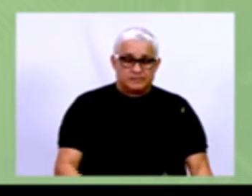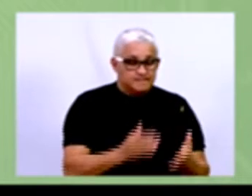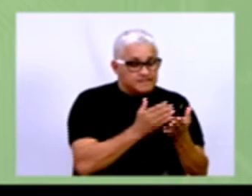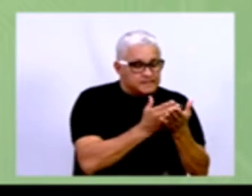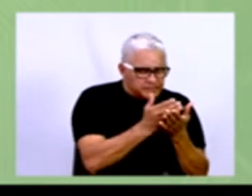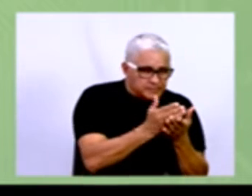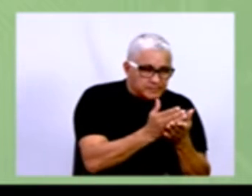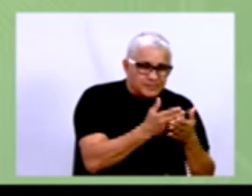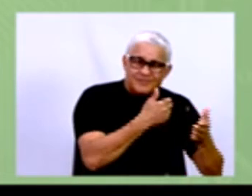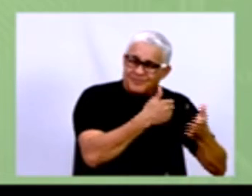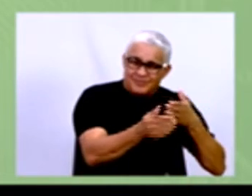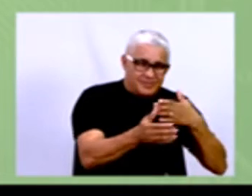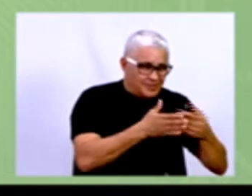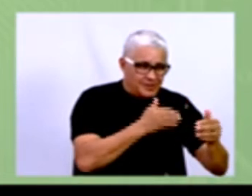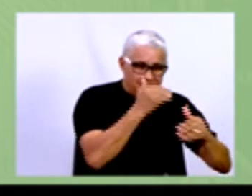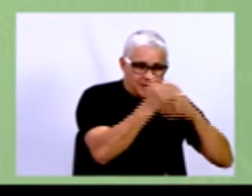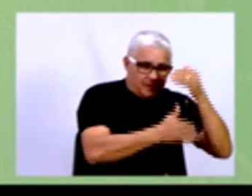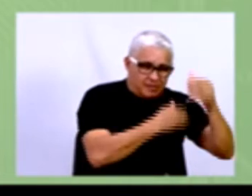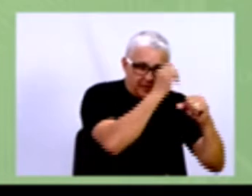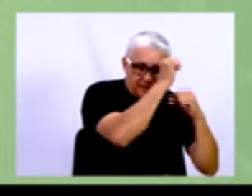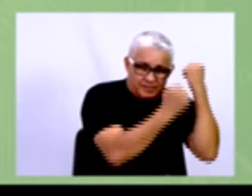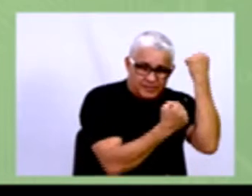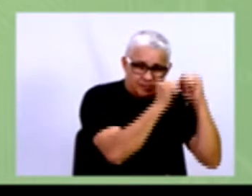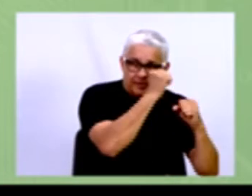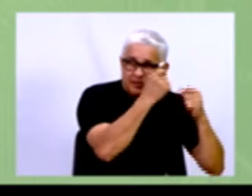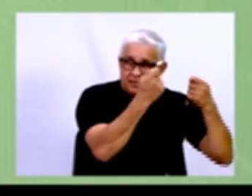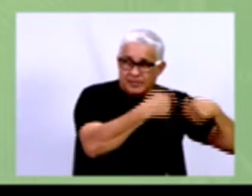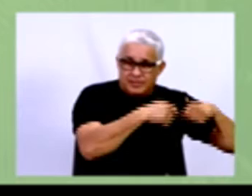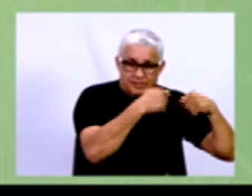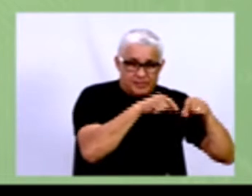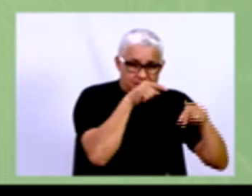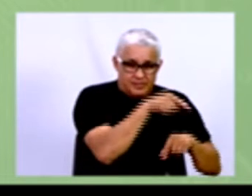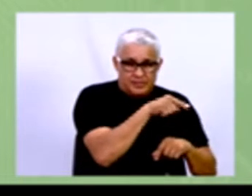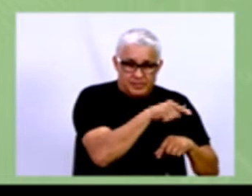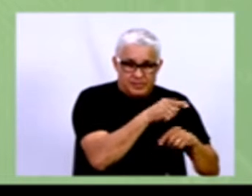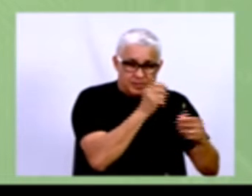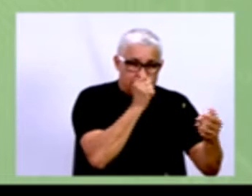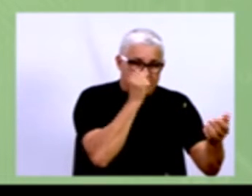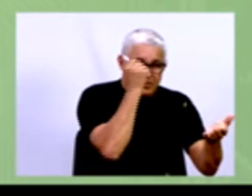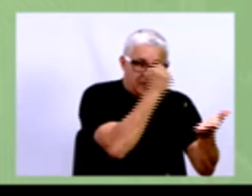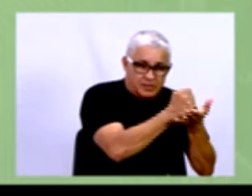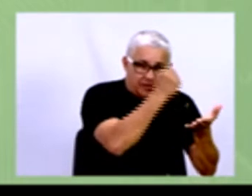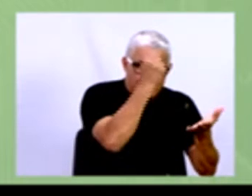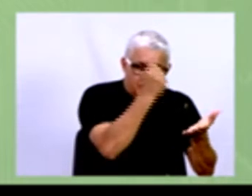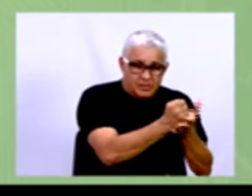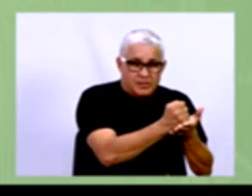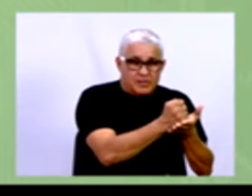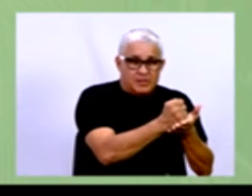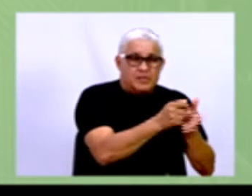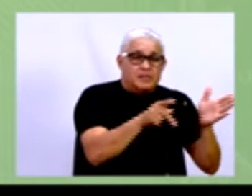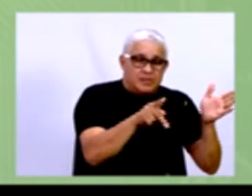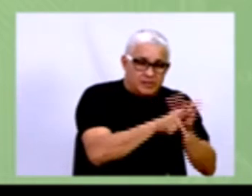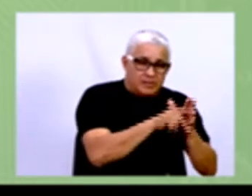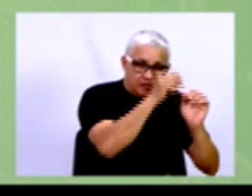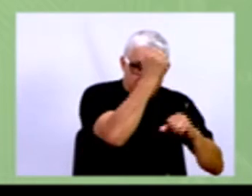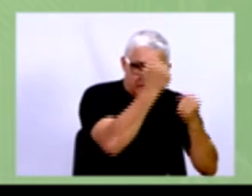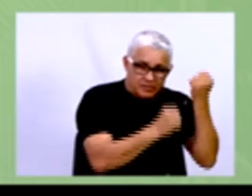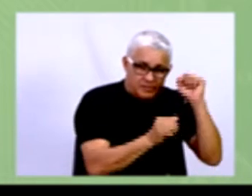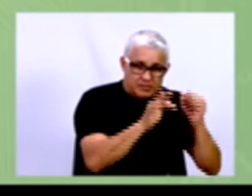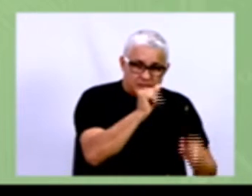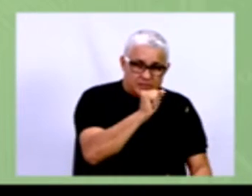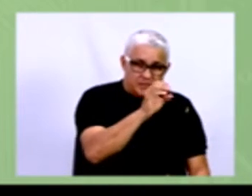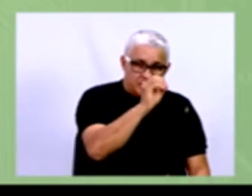começar qualquer processo de produção, ela precisa contratar fatores de produção, que